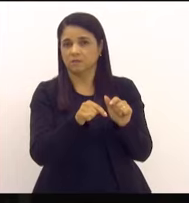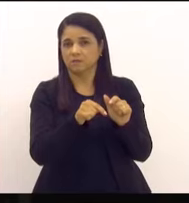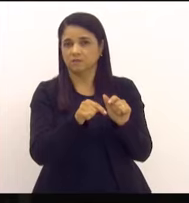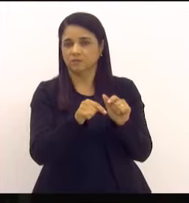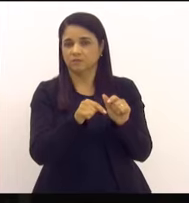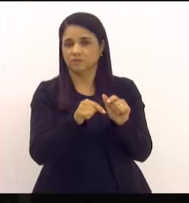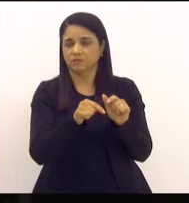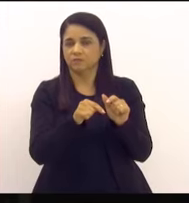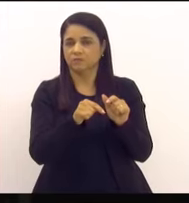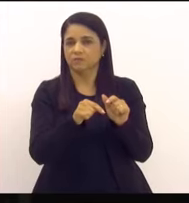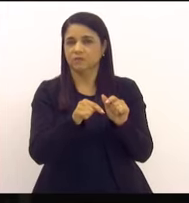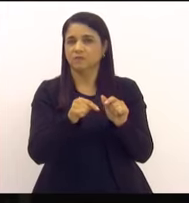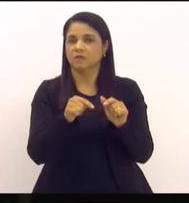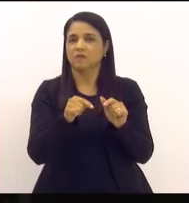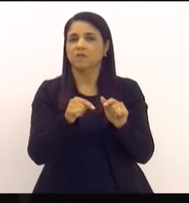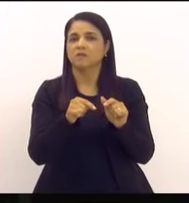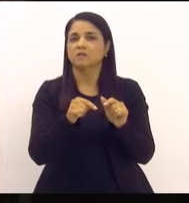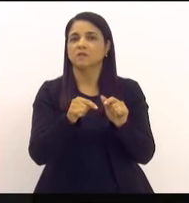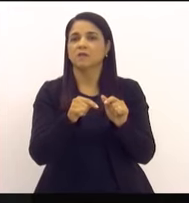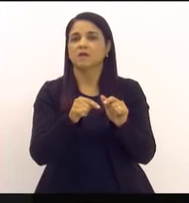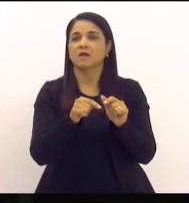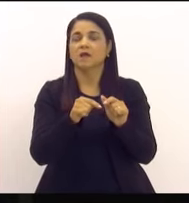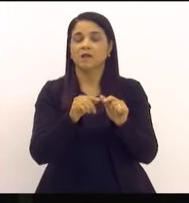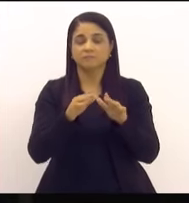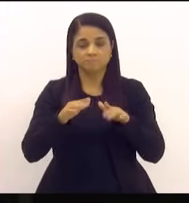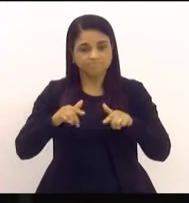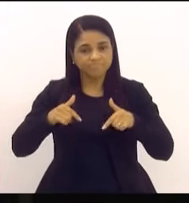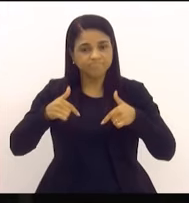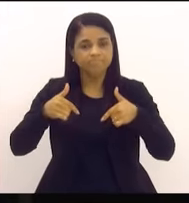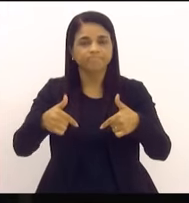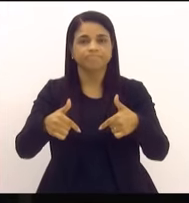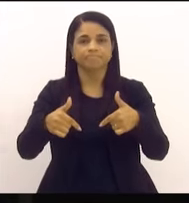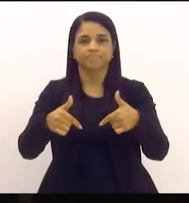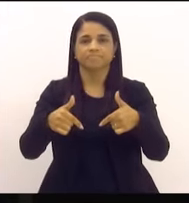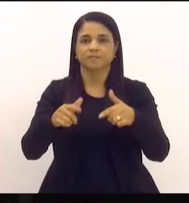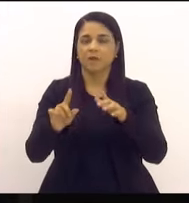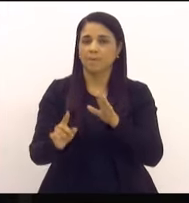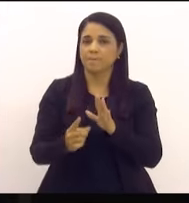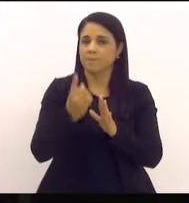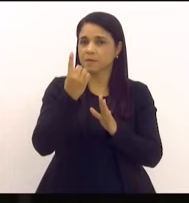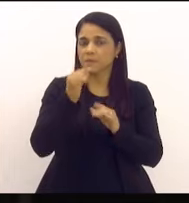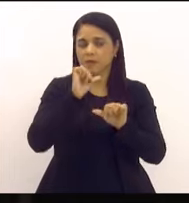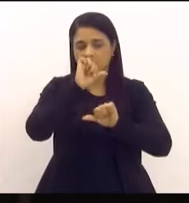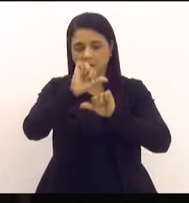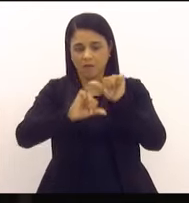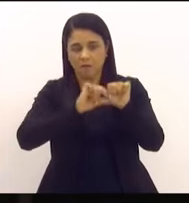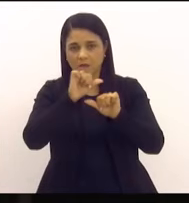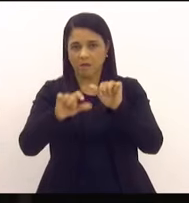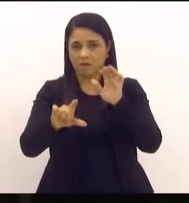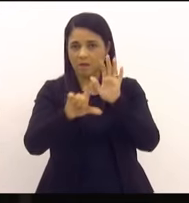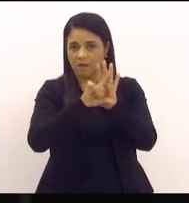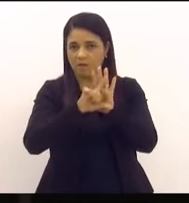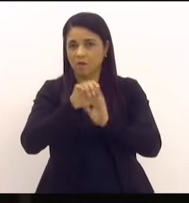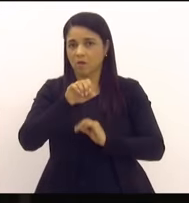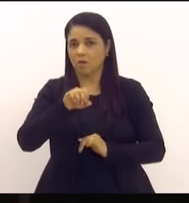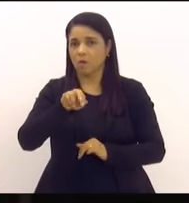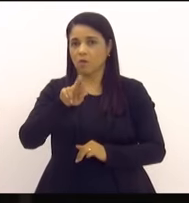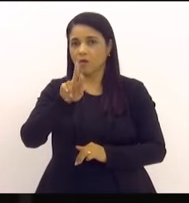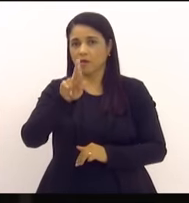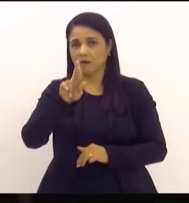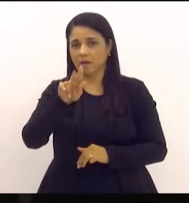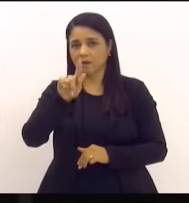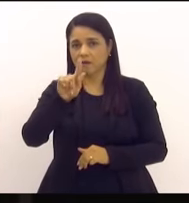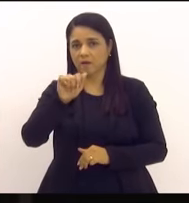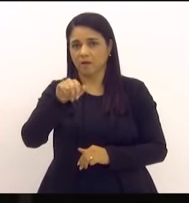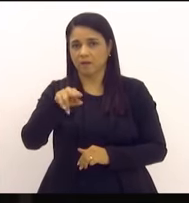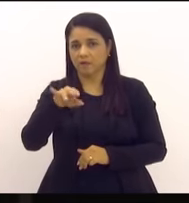à velocidade, à intempestividade que a primeira alteração da lei orgânica veio para atender a